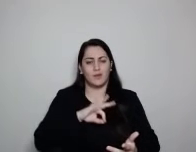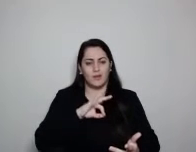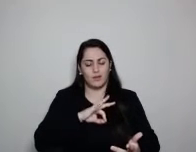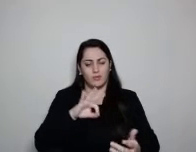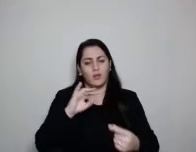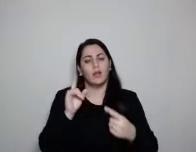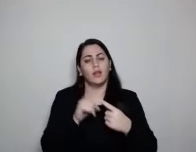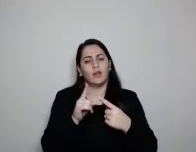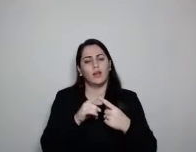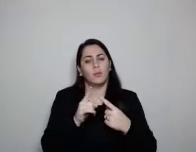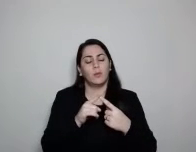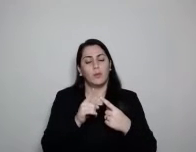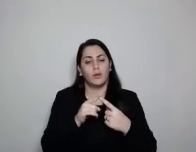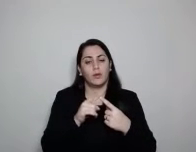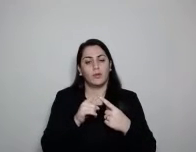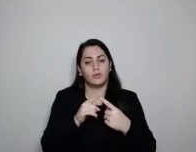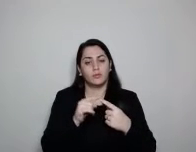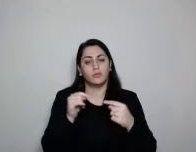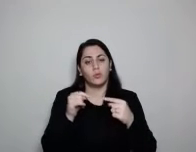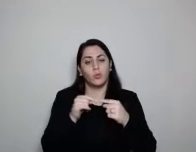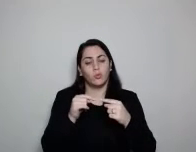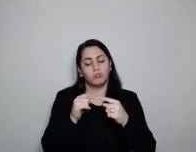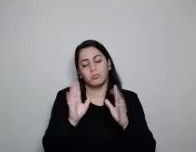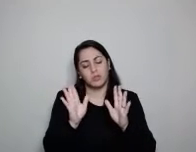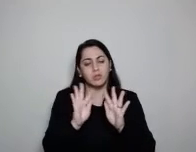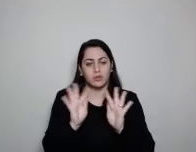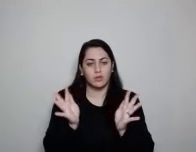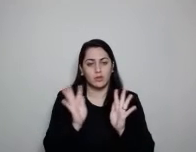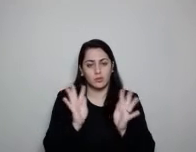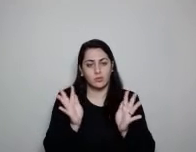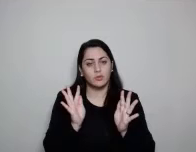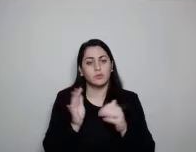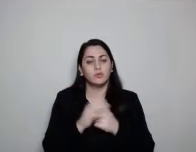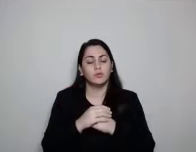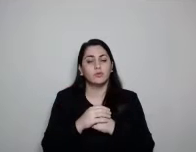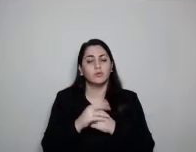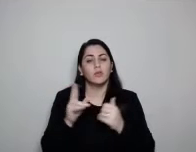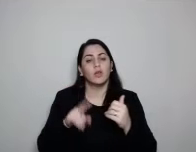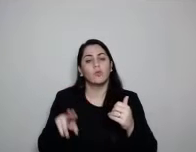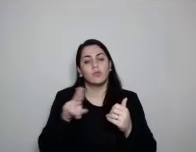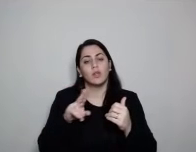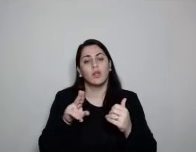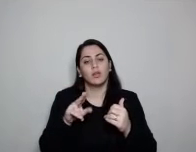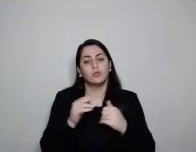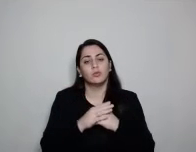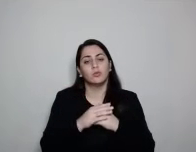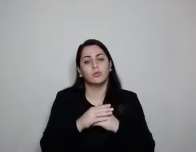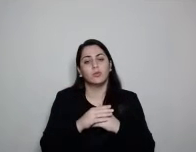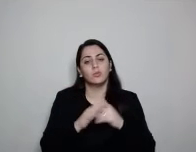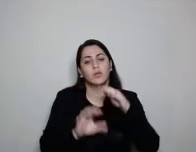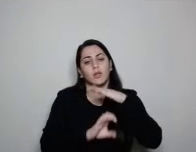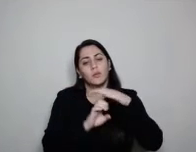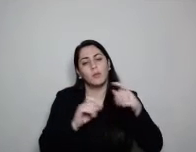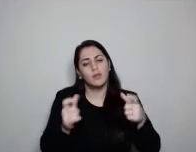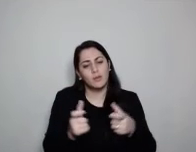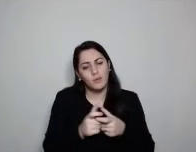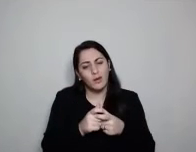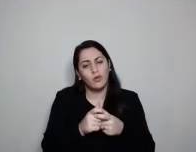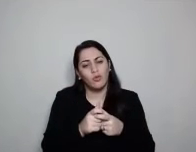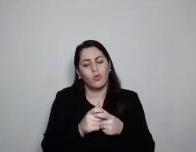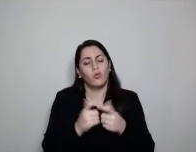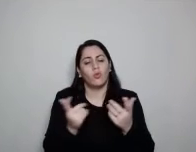delas é uma forma mais simples e geralmente é destinada aos parceiros de menor porte, que não tem muita estrutura.